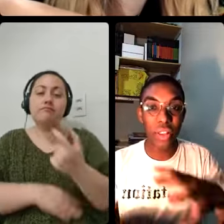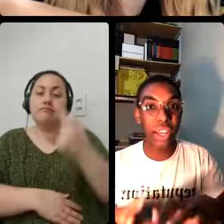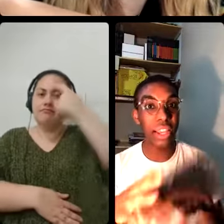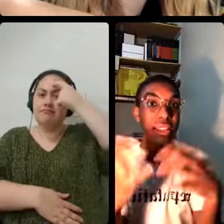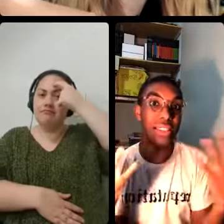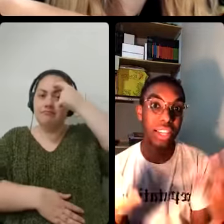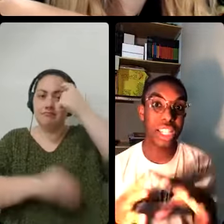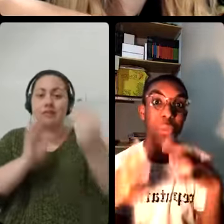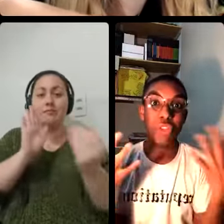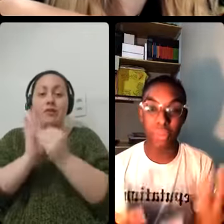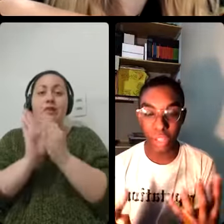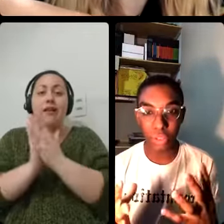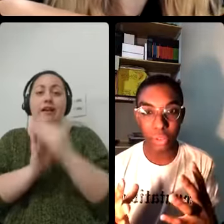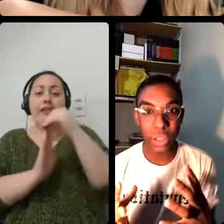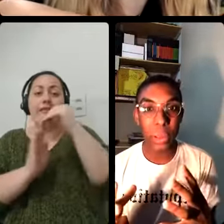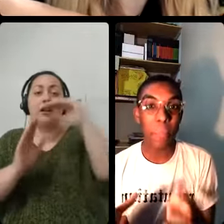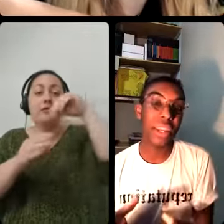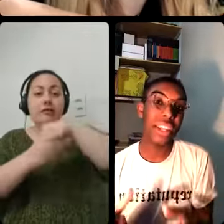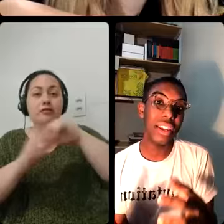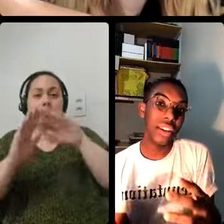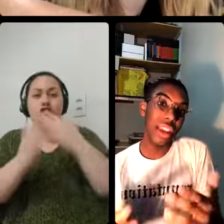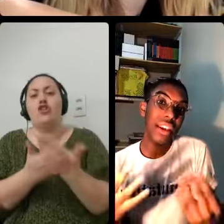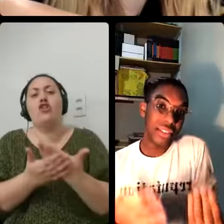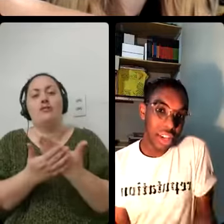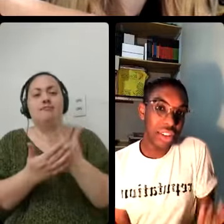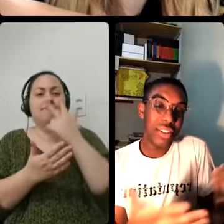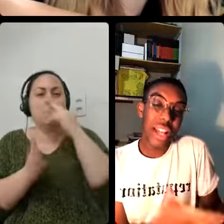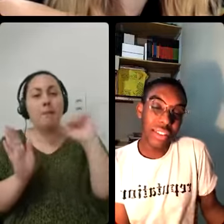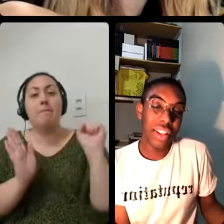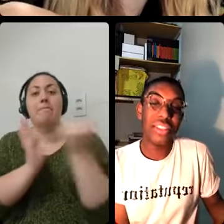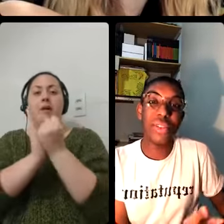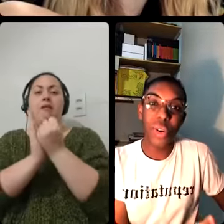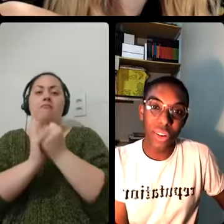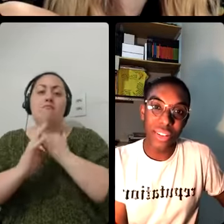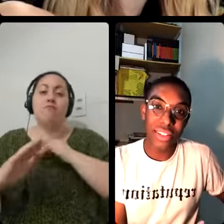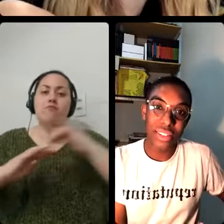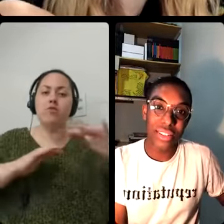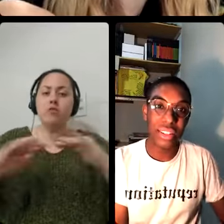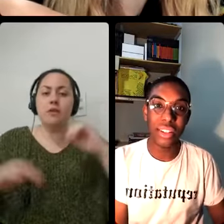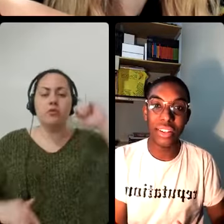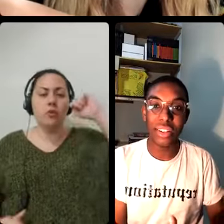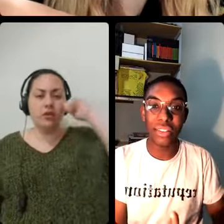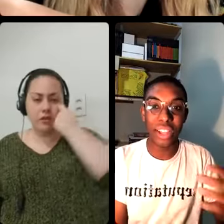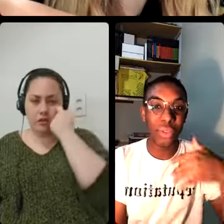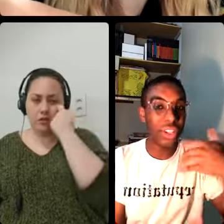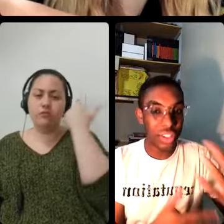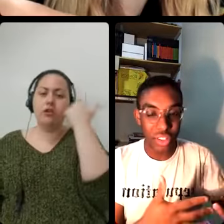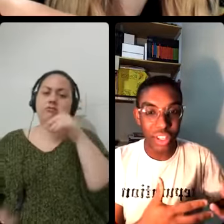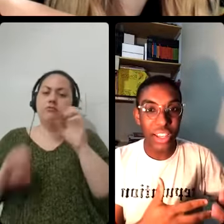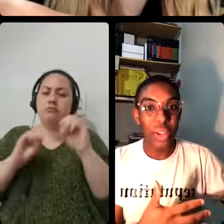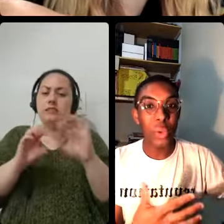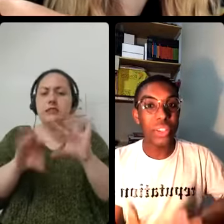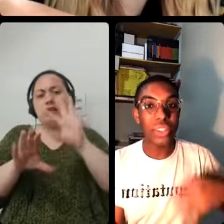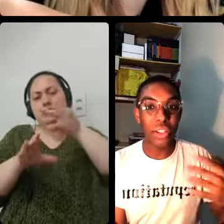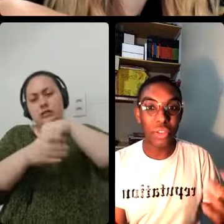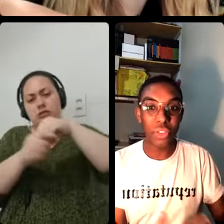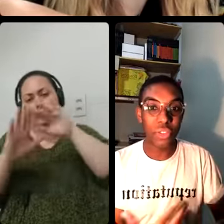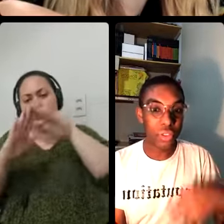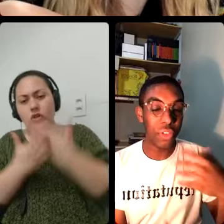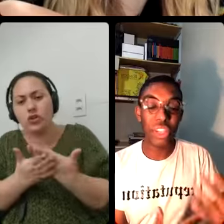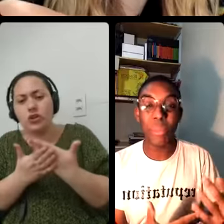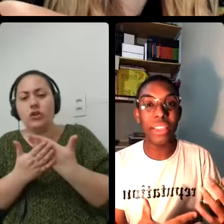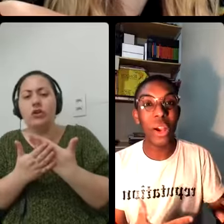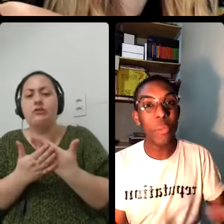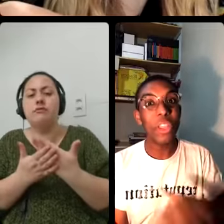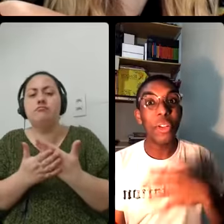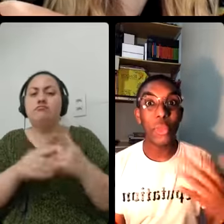calendário escolar, esse movimento para que seja ensinado nas escolas né, durante o